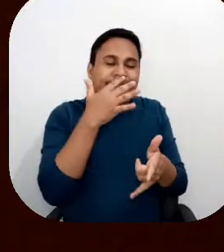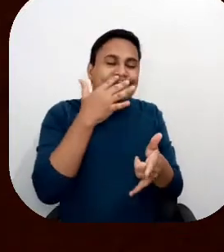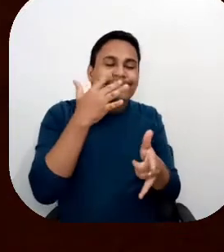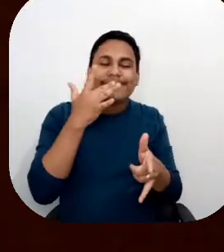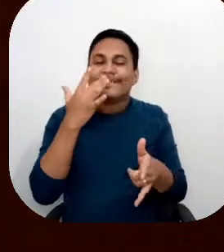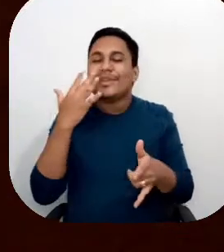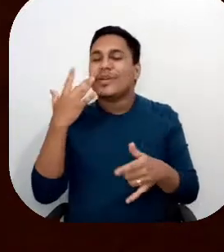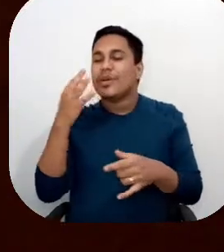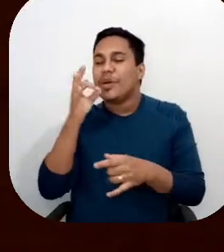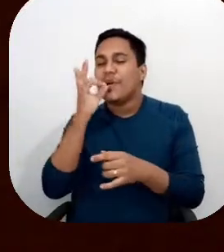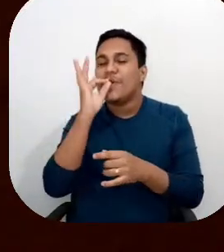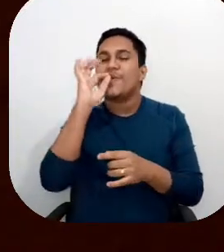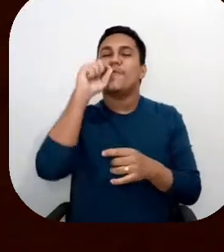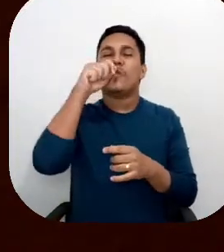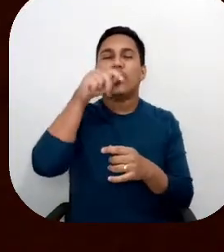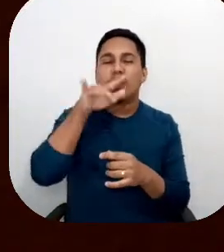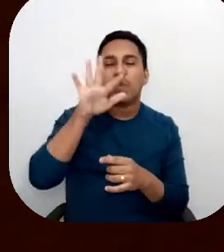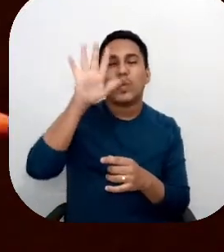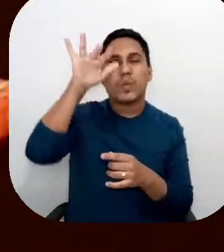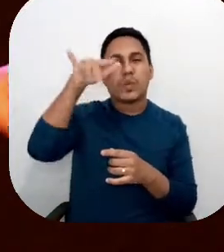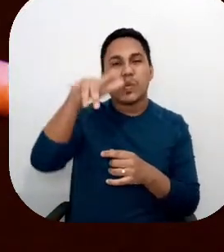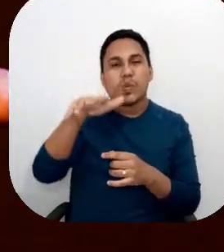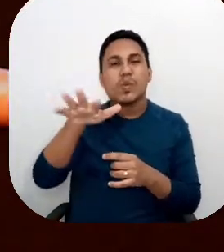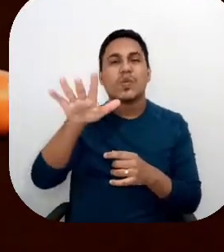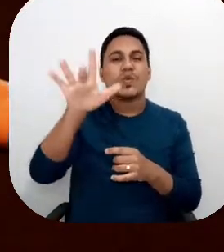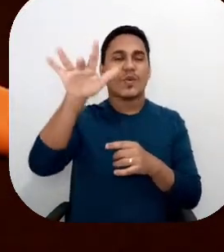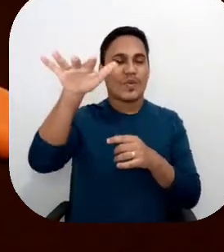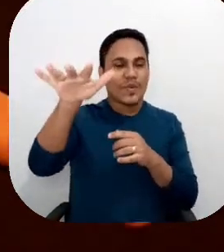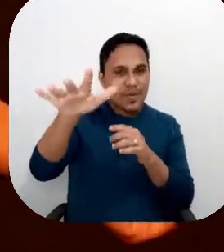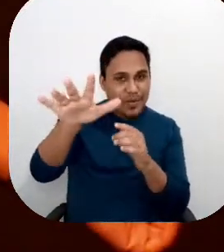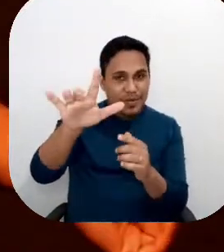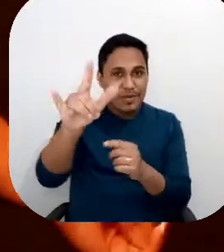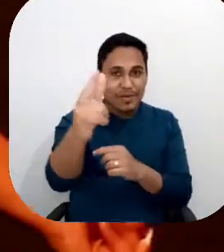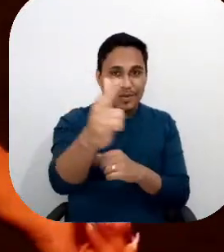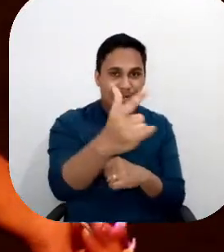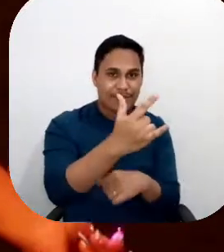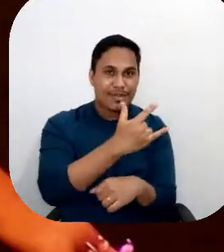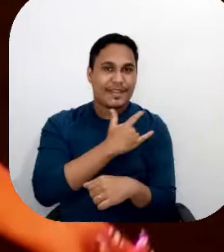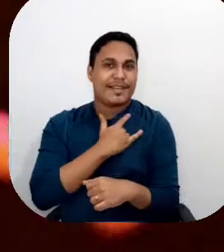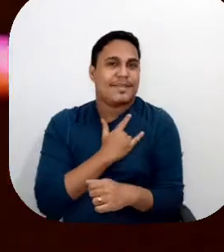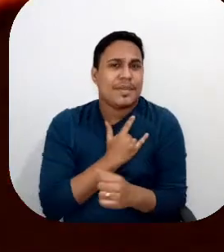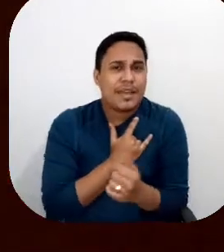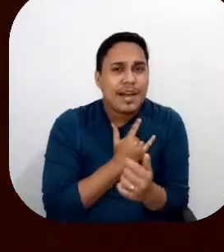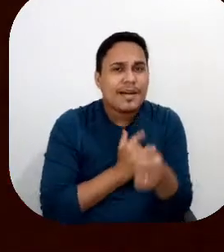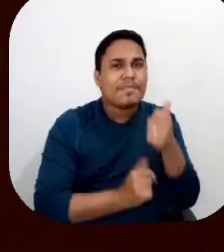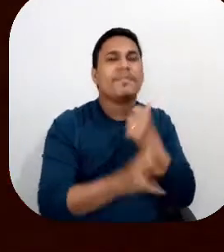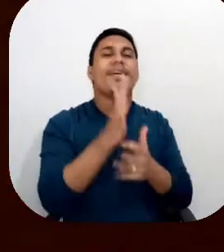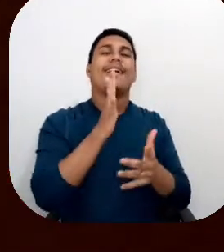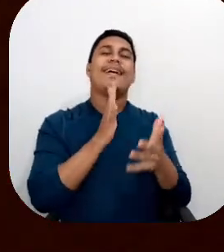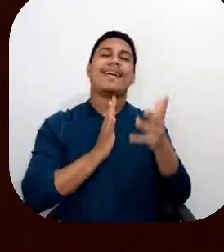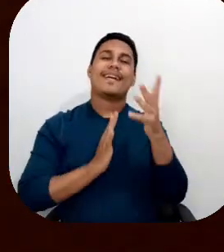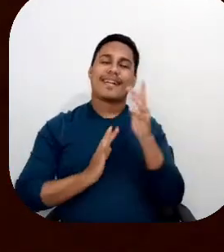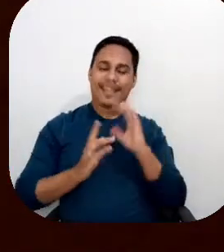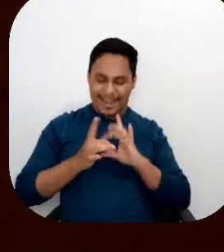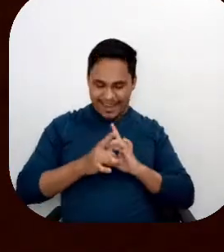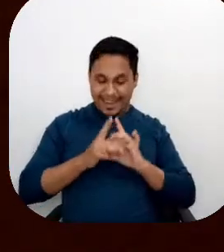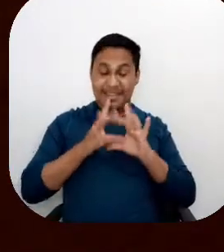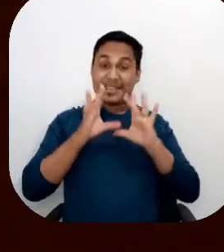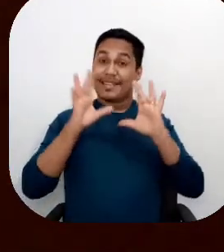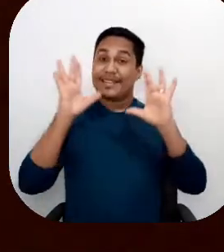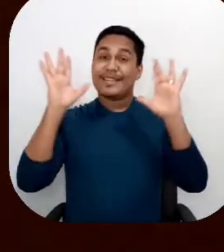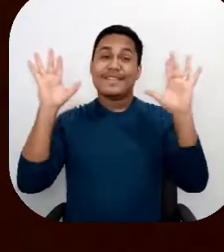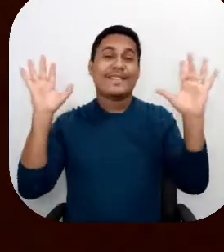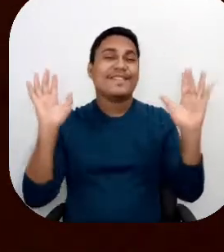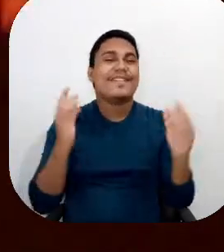fumaça de cigarro. E você diz que me ama, ter liberdade